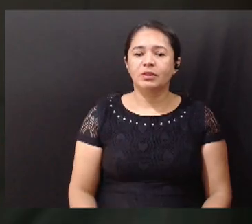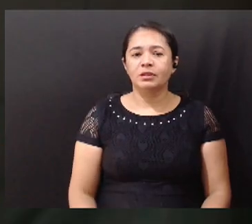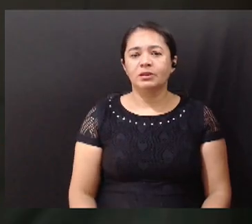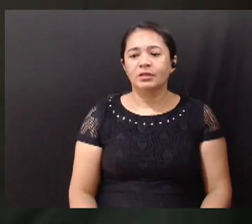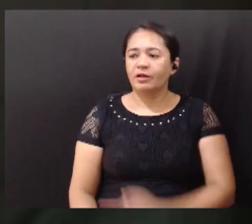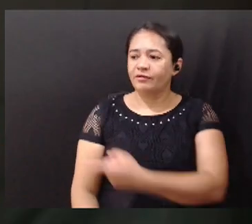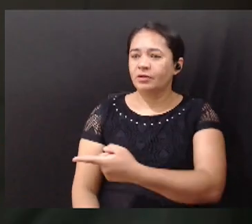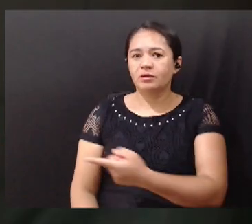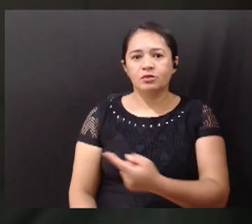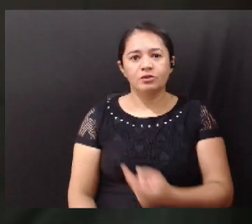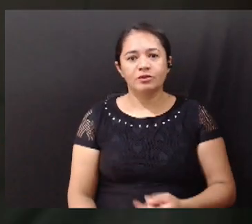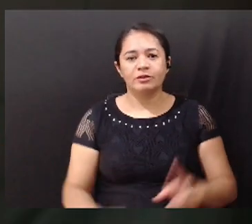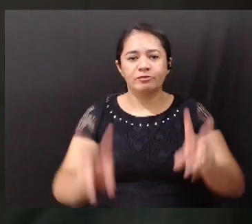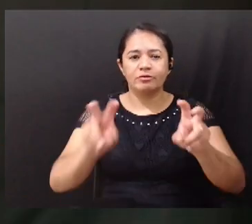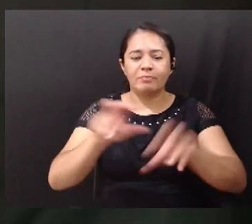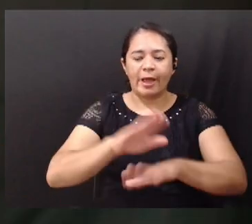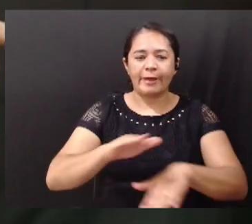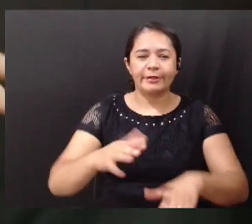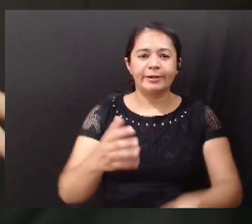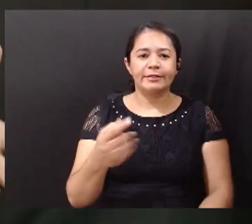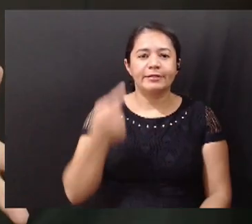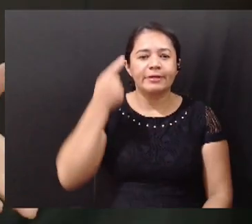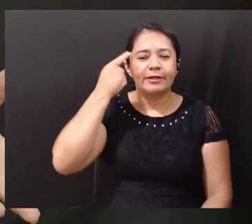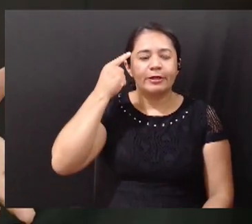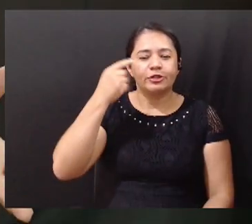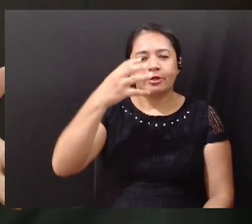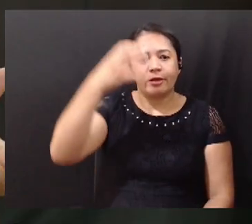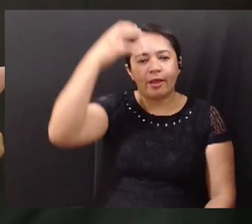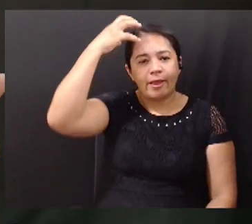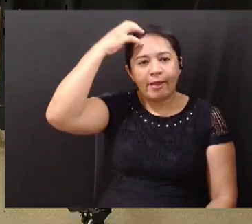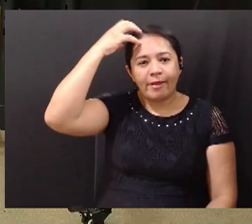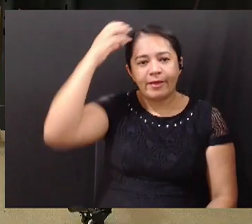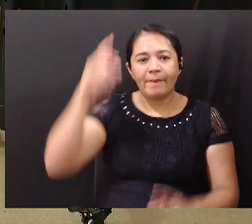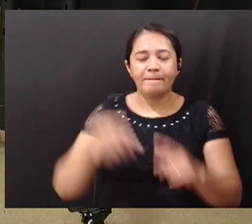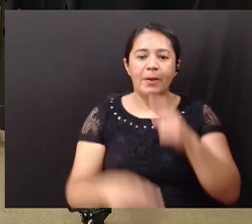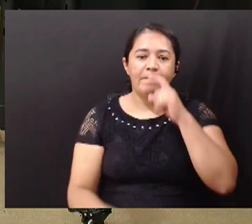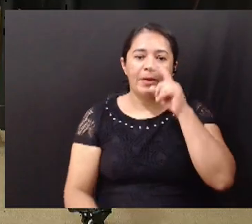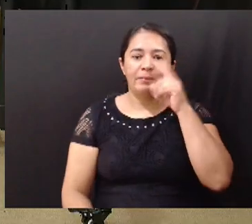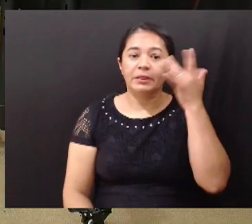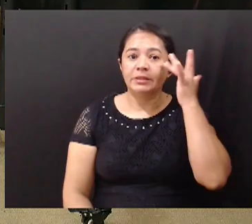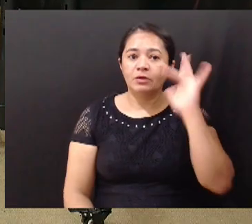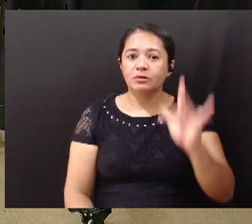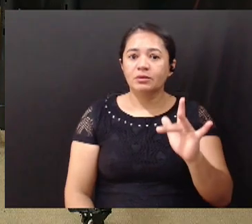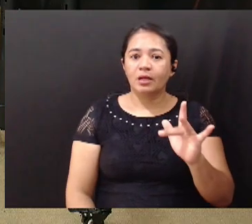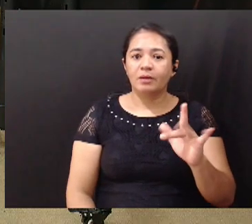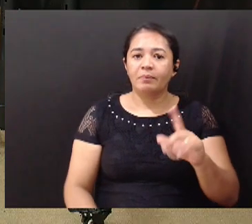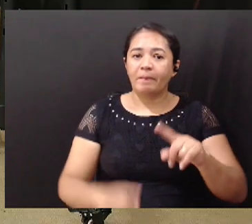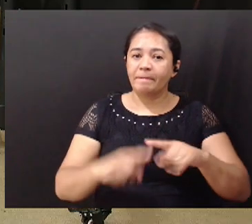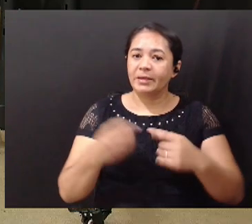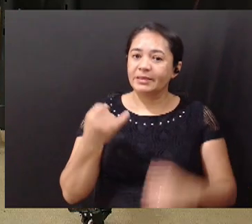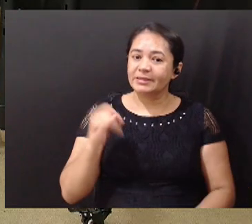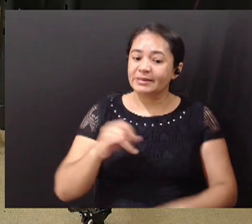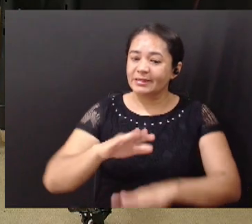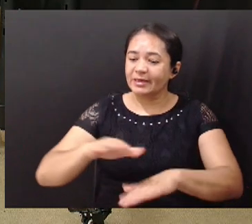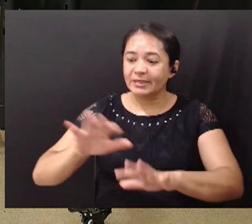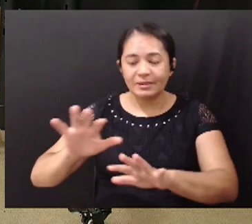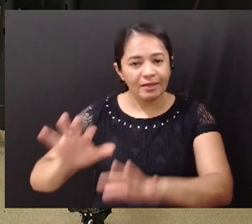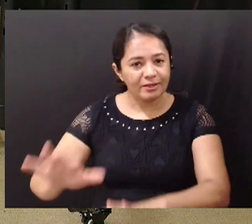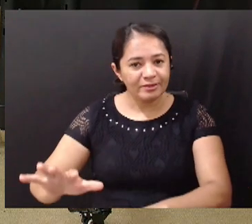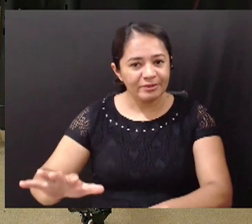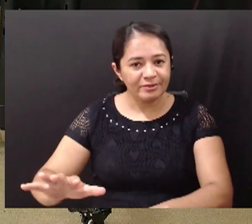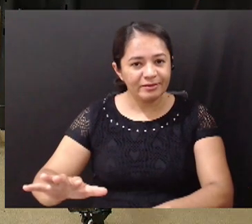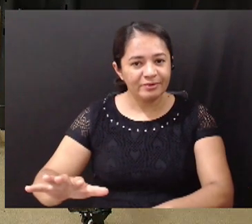daquela criança que tem a síndrome do reizinho e os pais não sabem lidar com isso, mas se a criança ela tá dessa forma, é